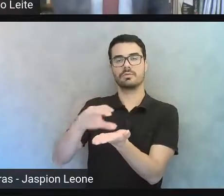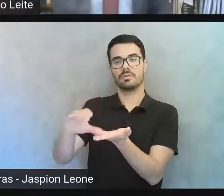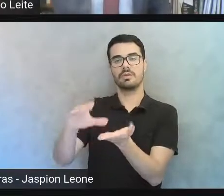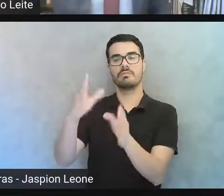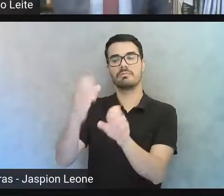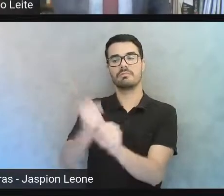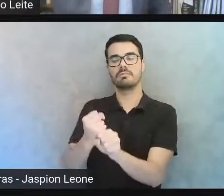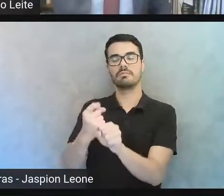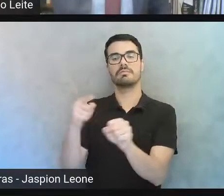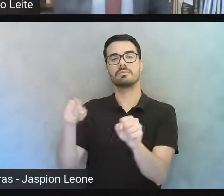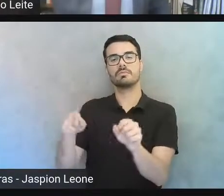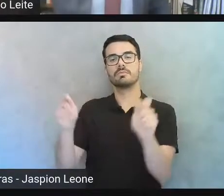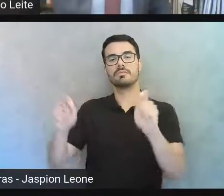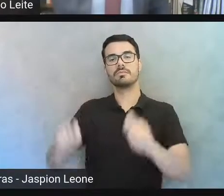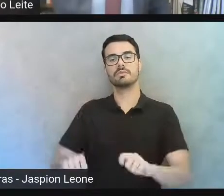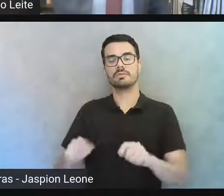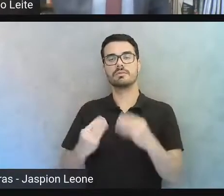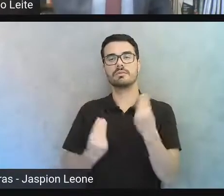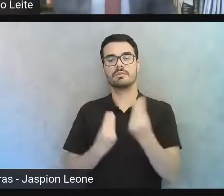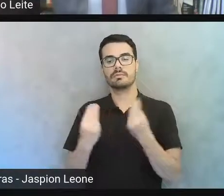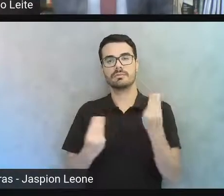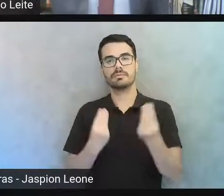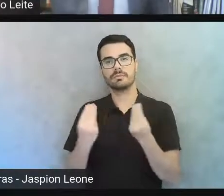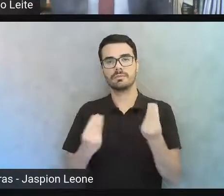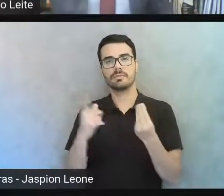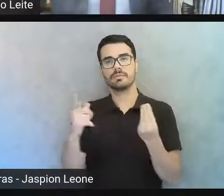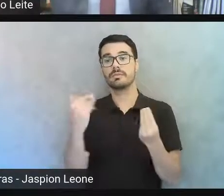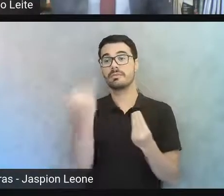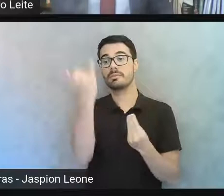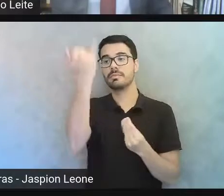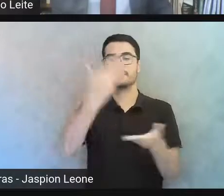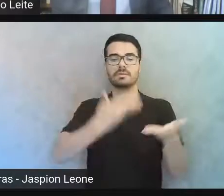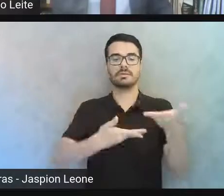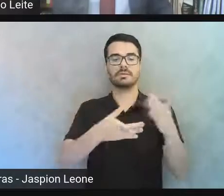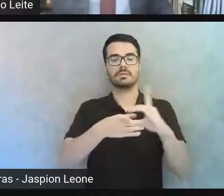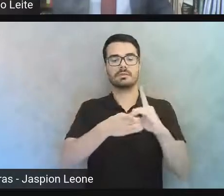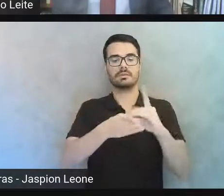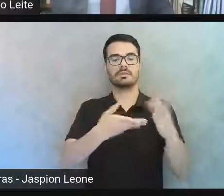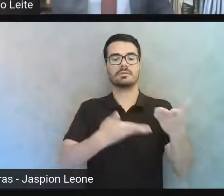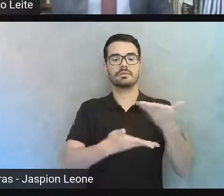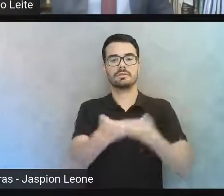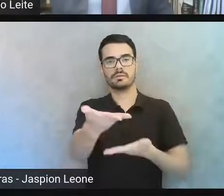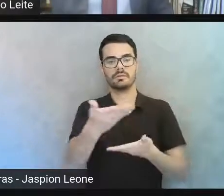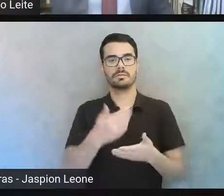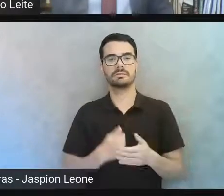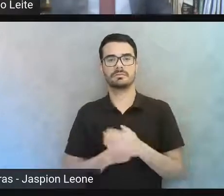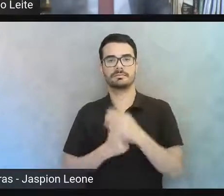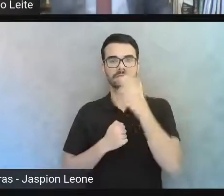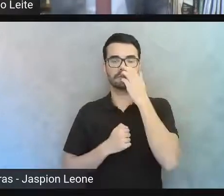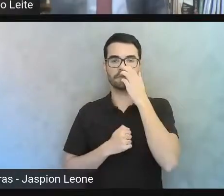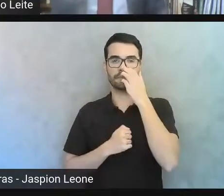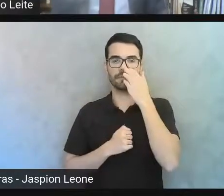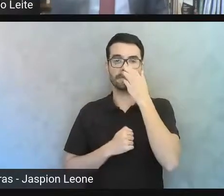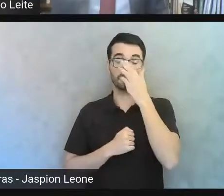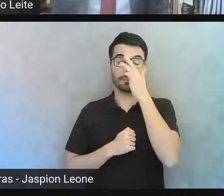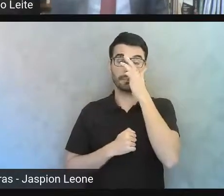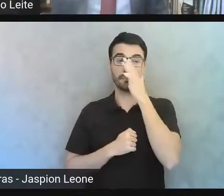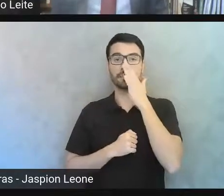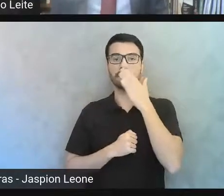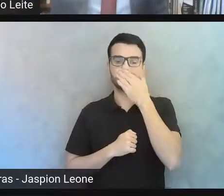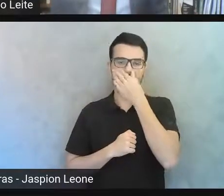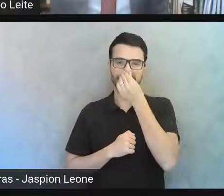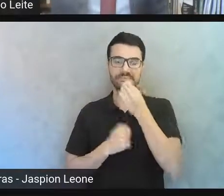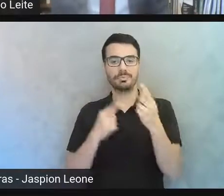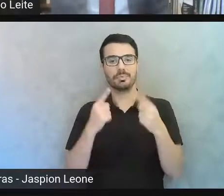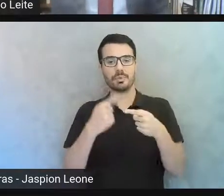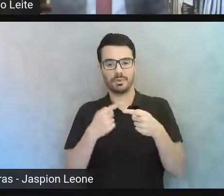é uma forma importante, importante para a democracia? Então, por que é que o financiamento público de campanhas eleitorais, ao